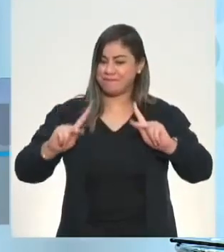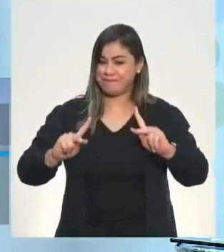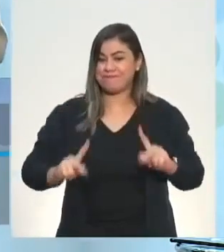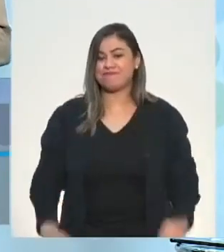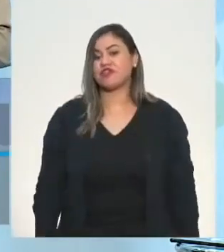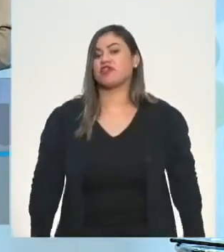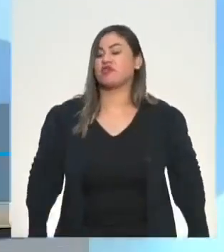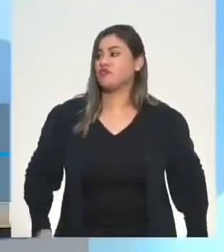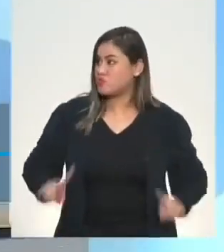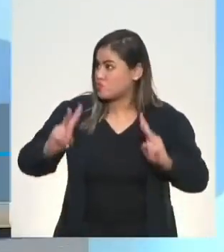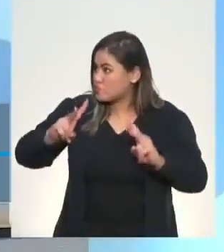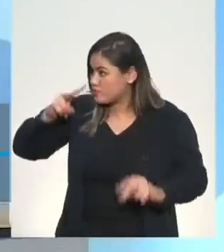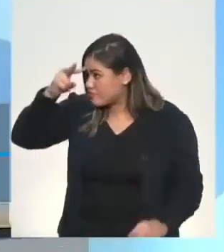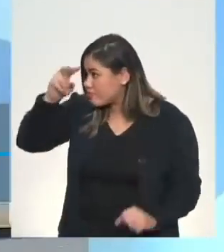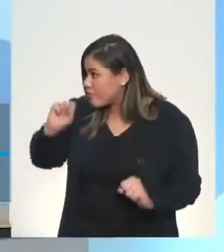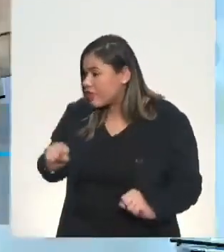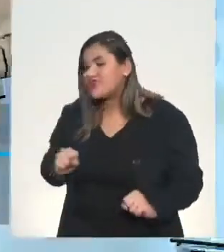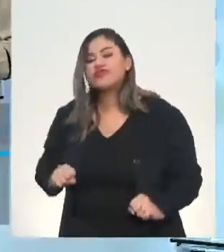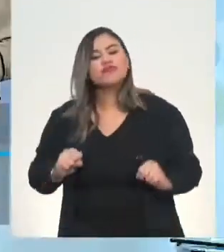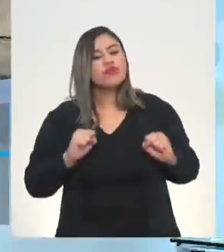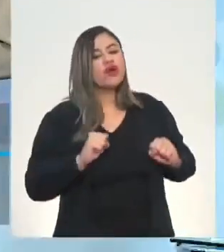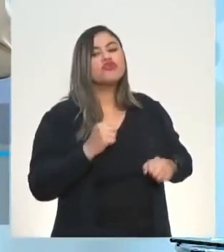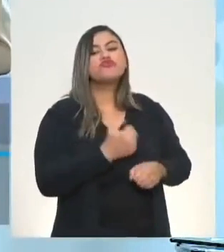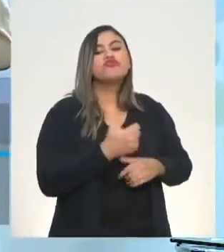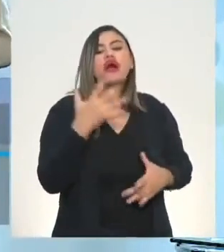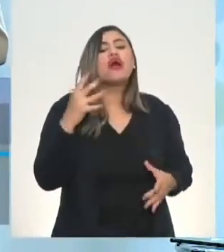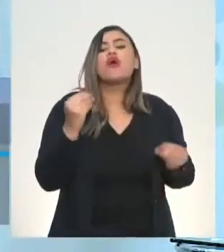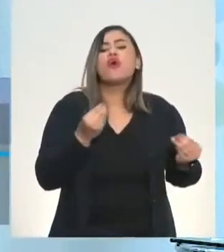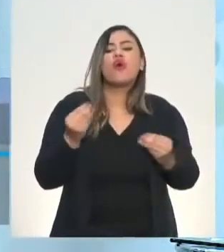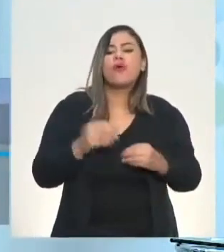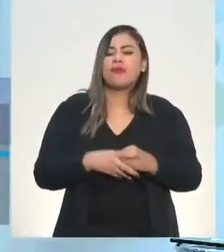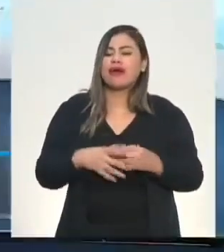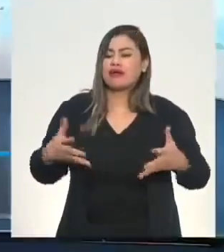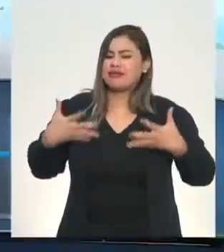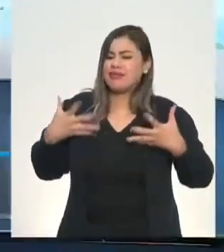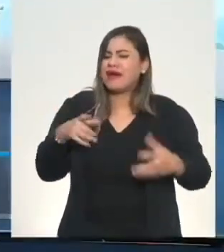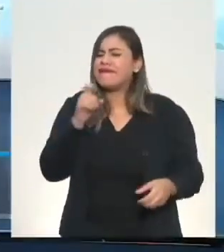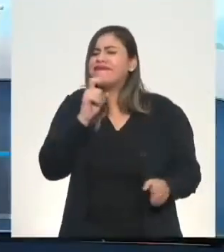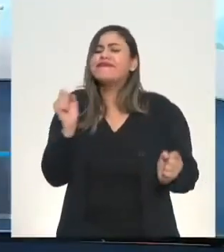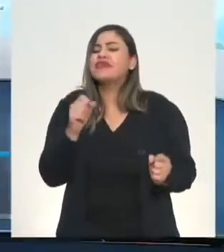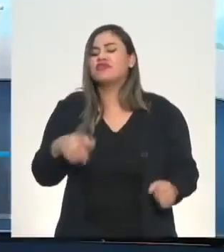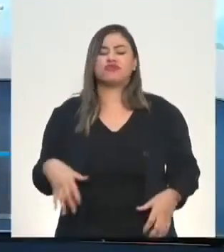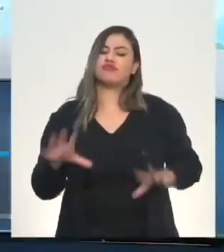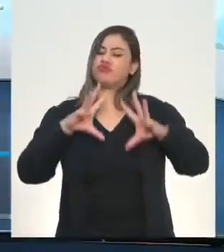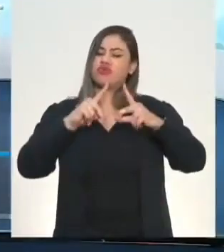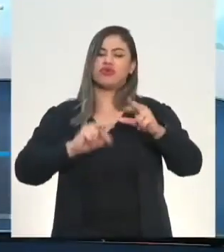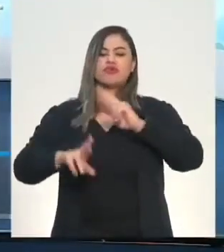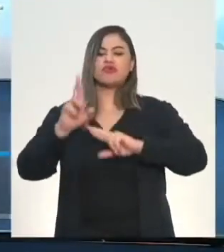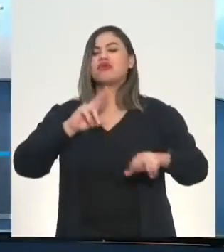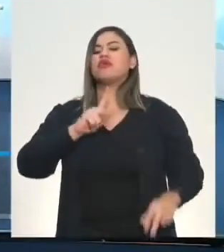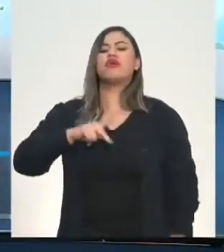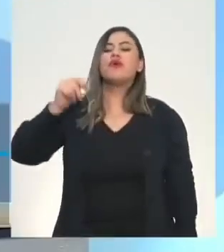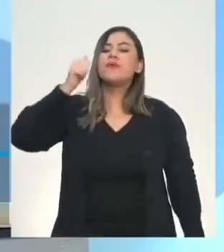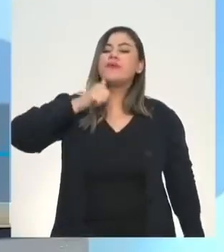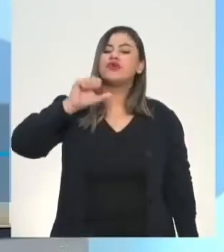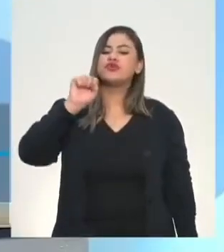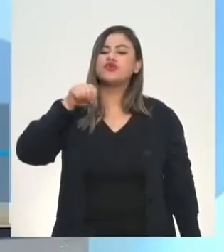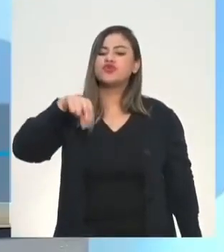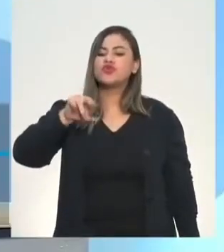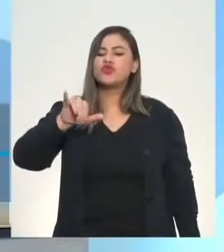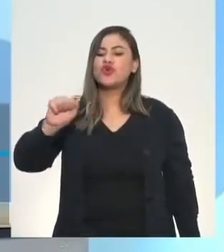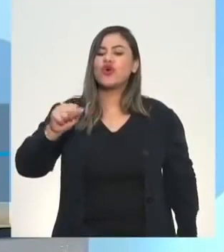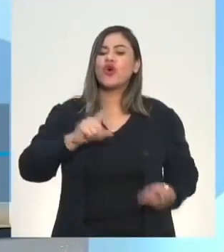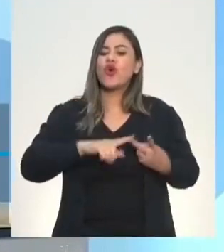Vamos continuar a ver. Bora. E o pessoal aí, como é que tá? Tá animado hoje ou tá frio? Tá, então todo mundo aqui participando. A professora Sônia,